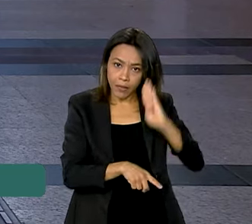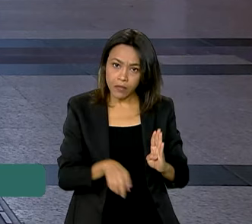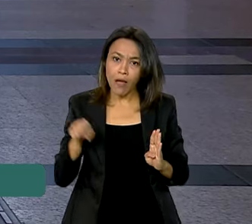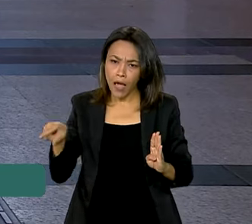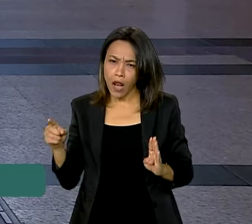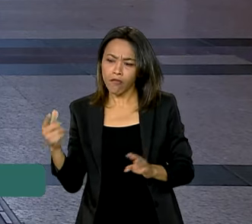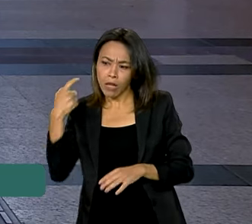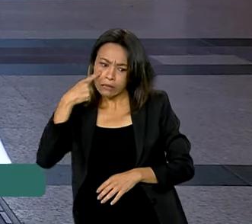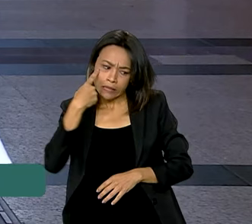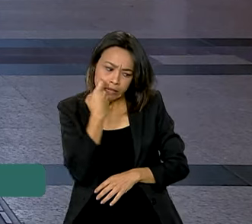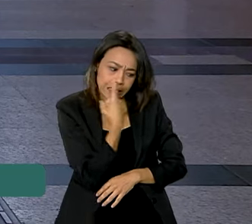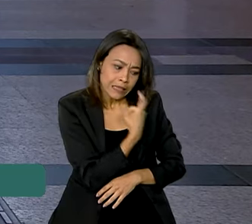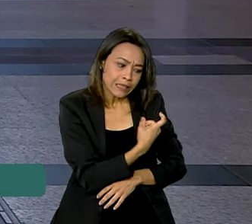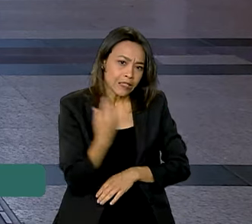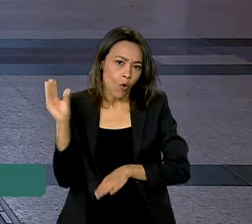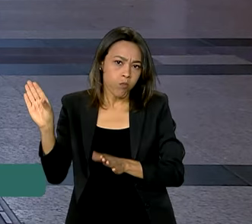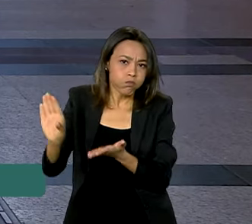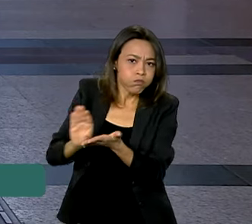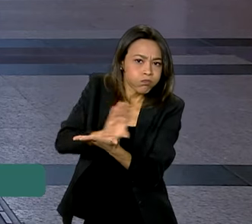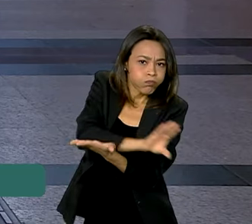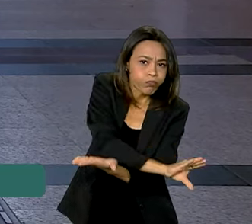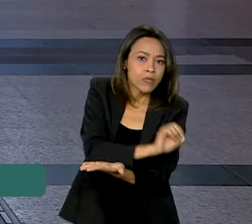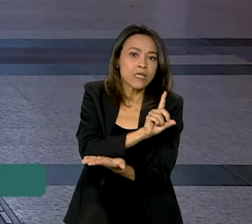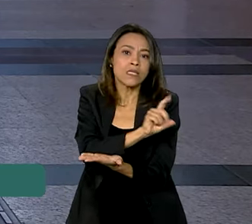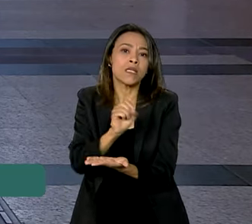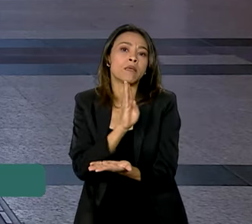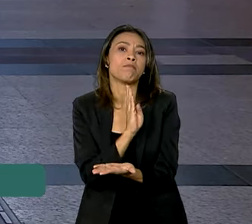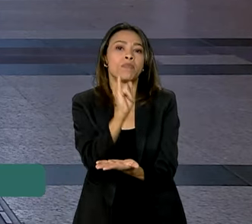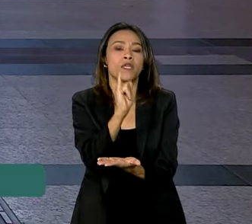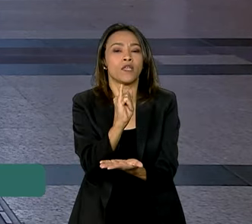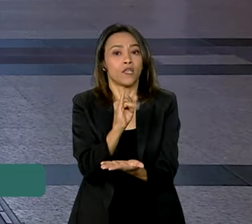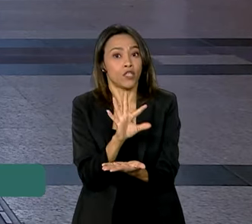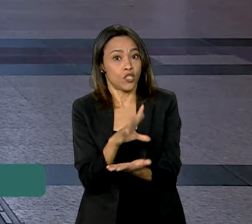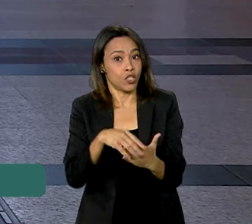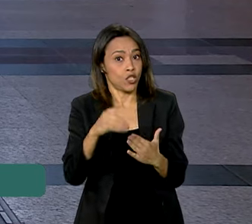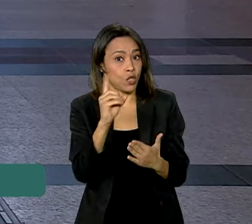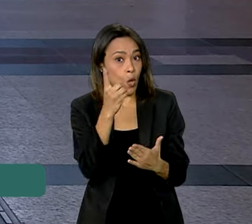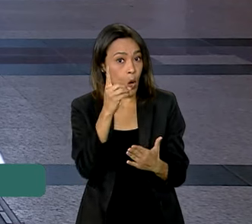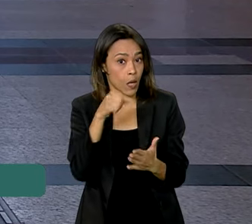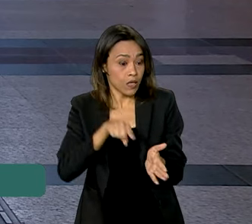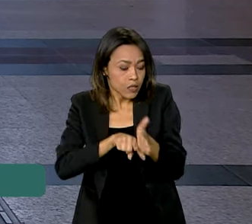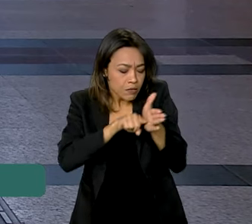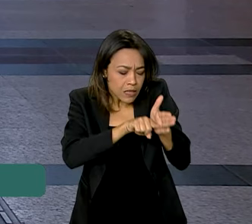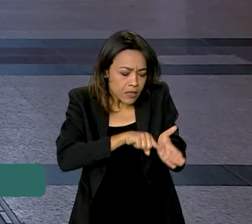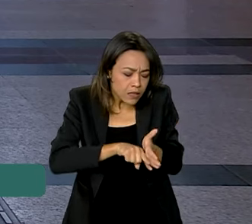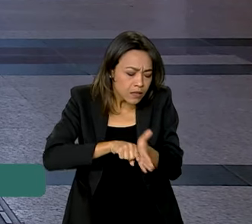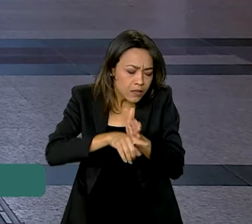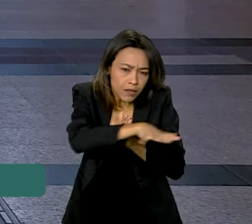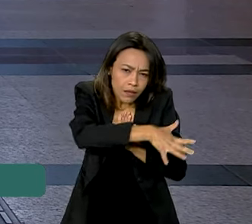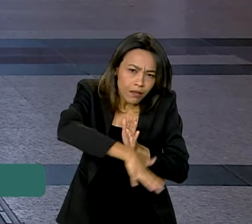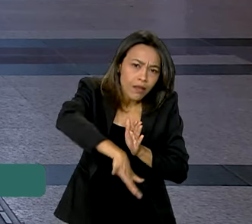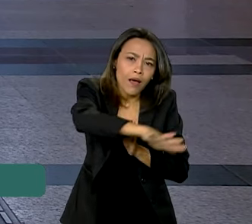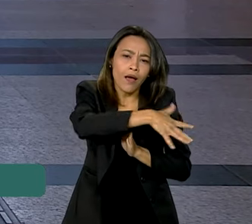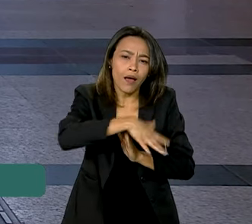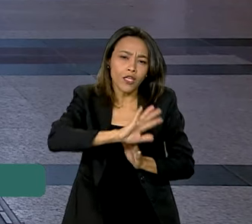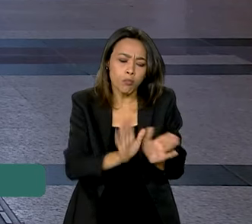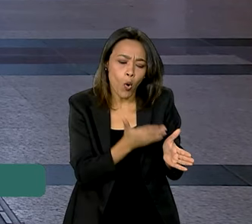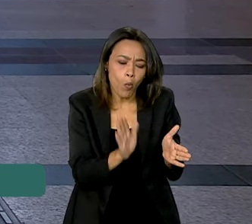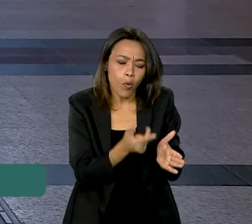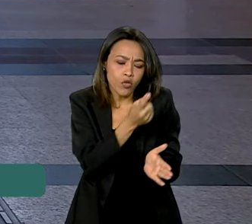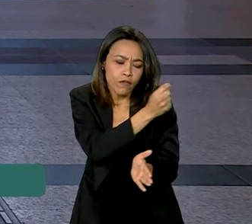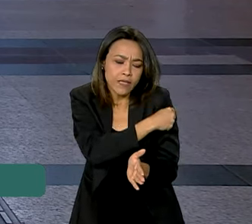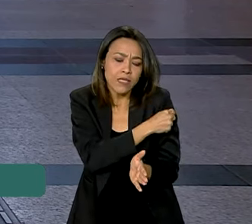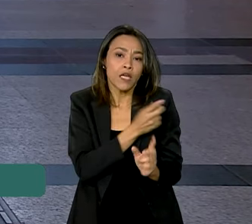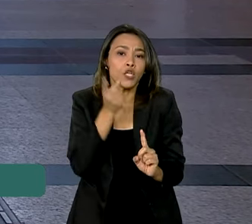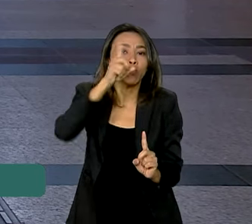investir aqui no país 100 milhões de dólares no desenvolvimento de terapia celular e produção local de vacinas e de um tipo